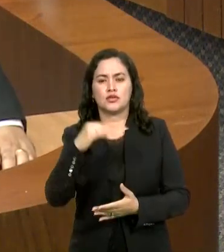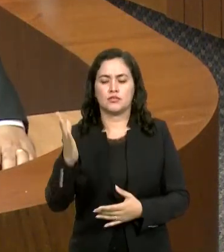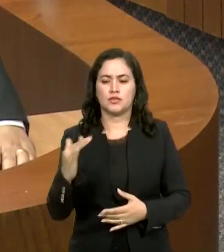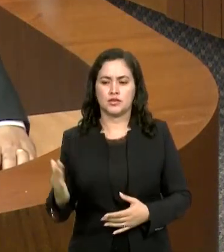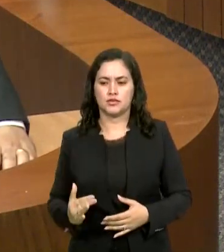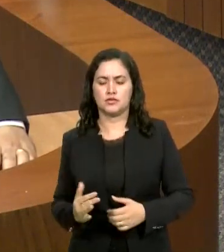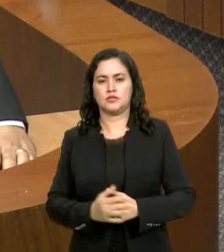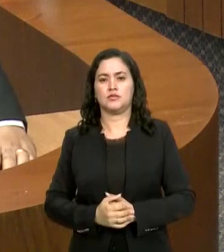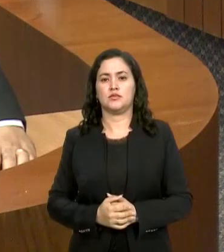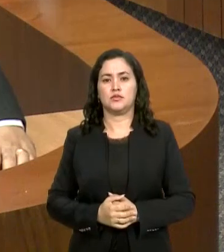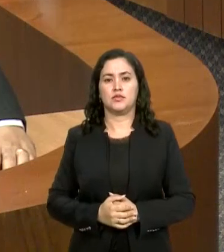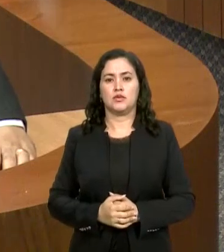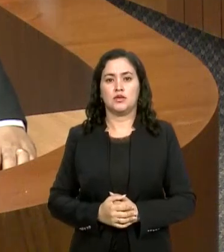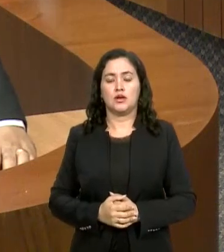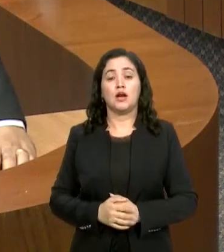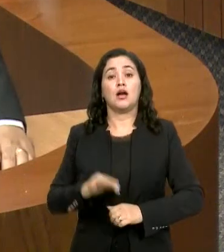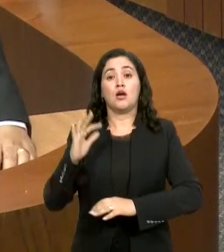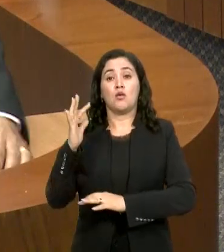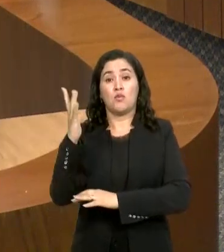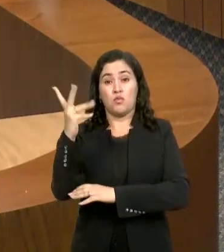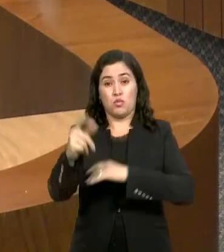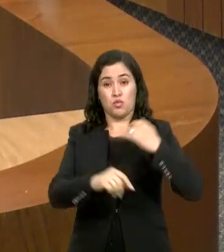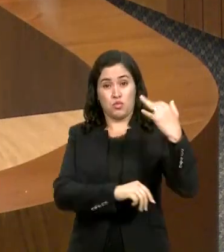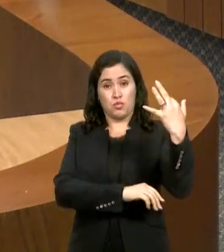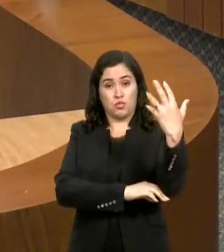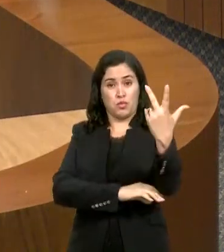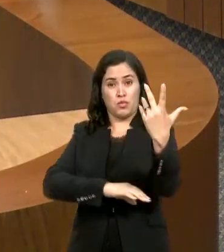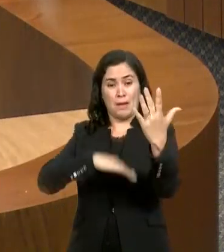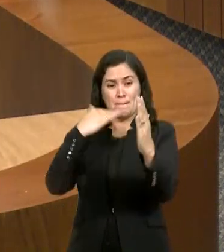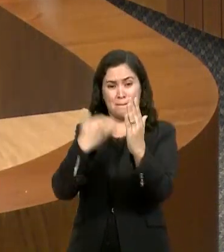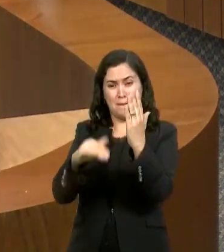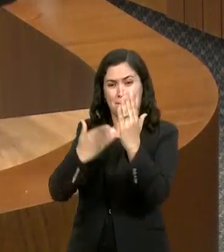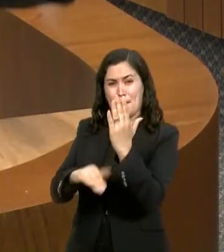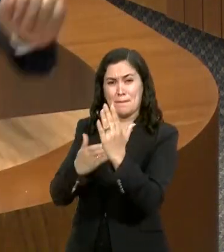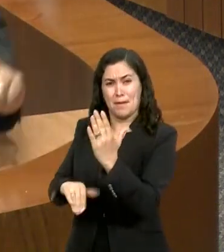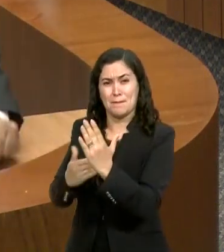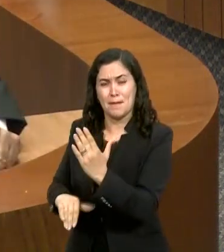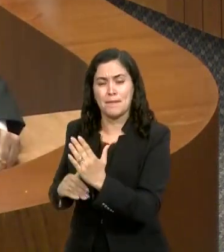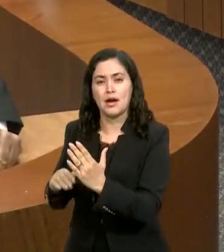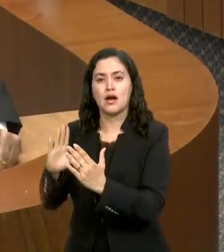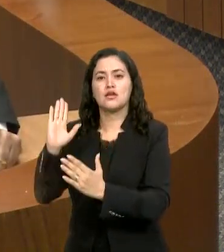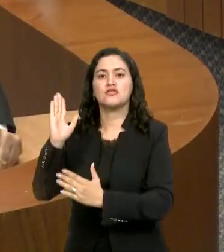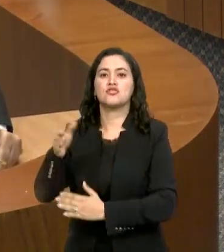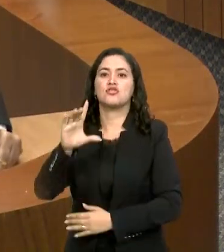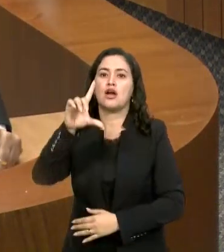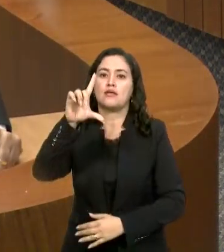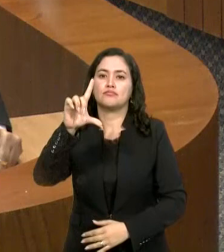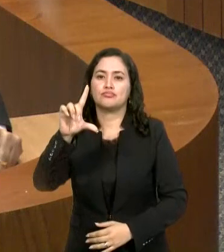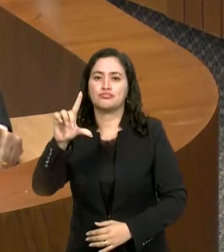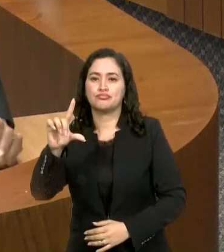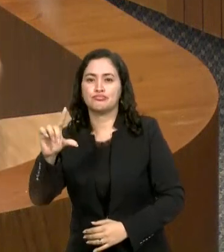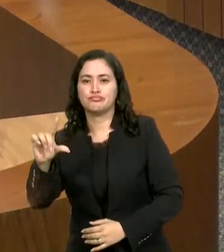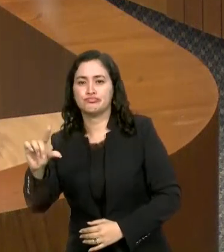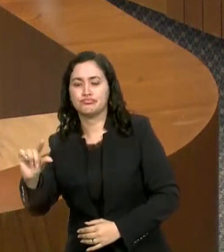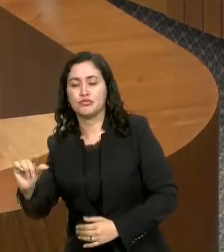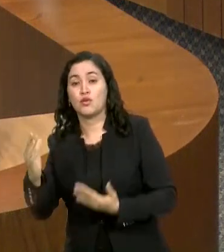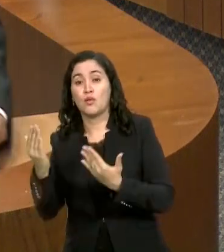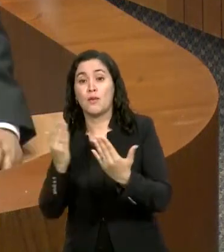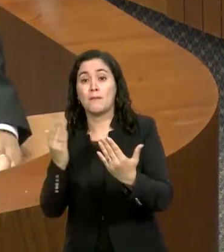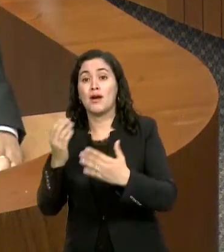desmatamento na Amazônia já despencou. 66% a menos em julho comparado ao ano passado. De janeiro a julho, queda